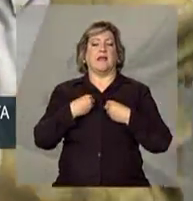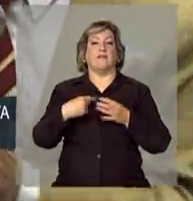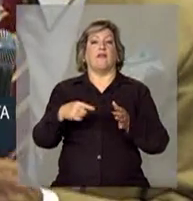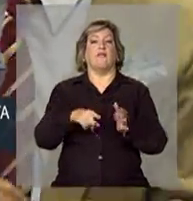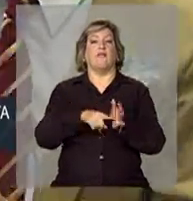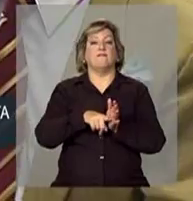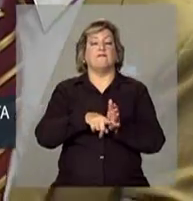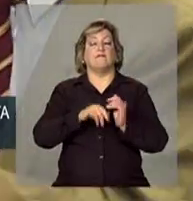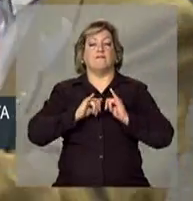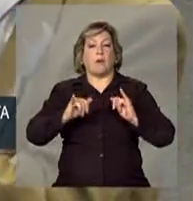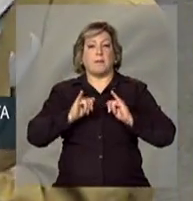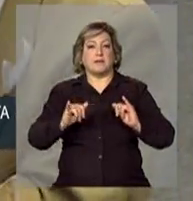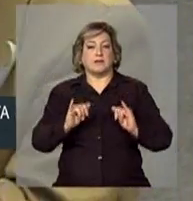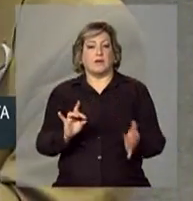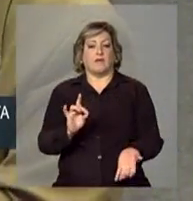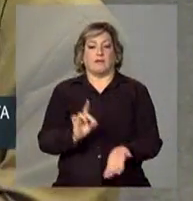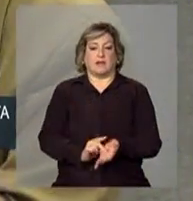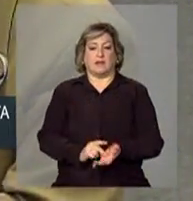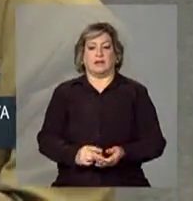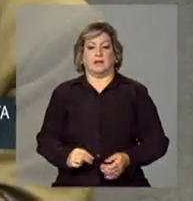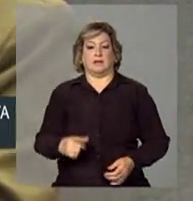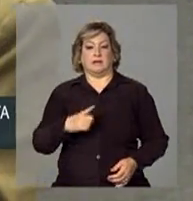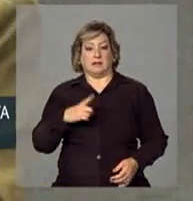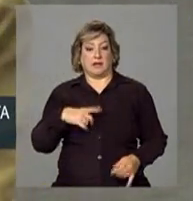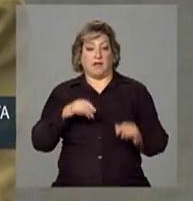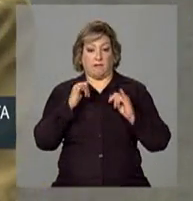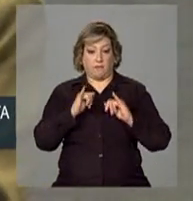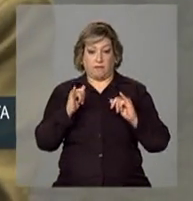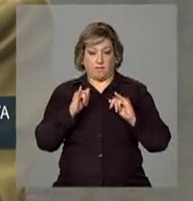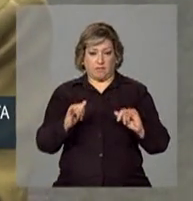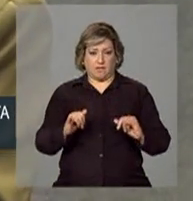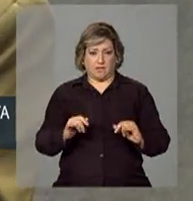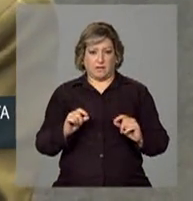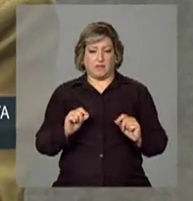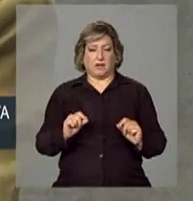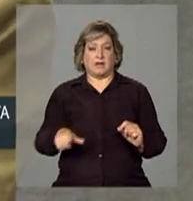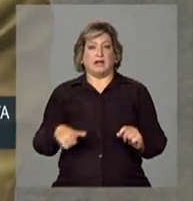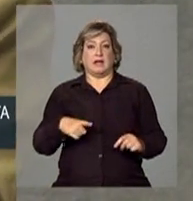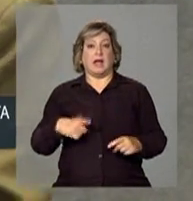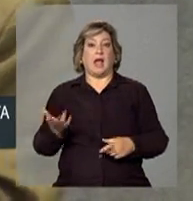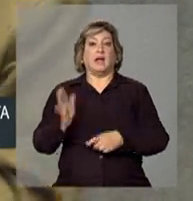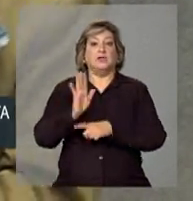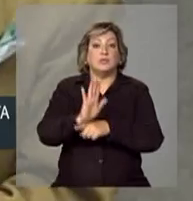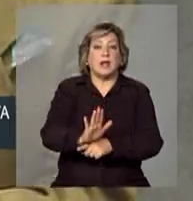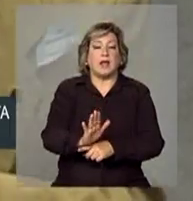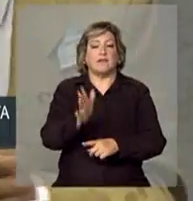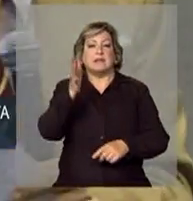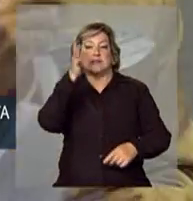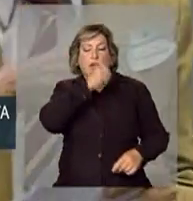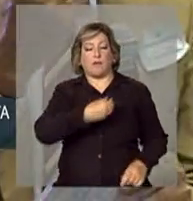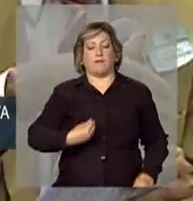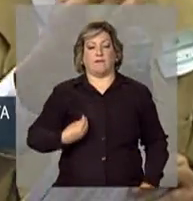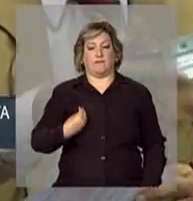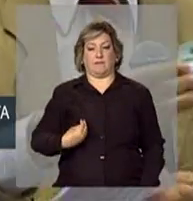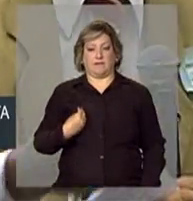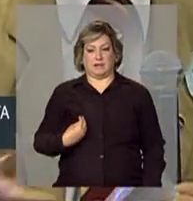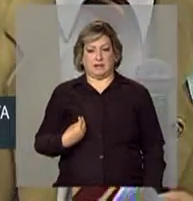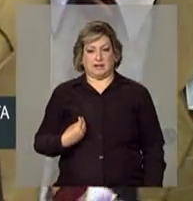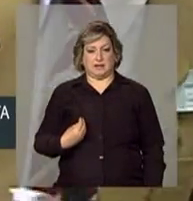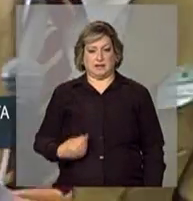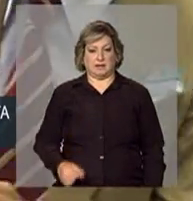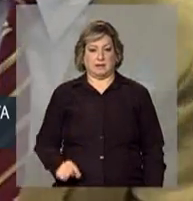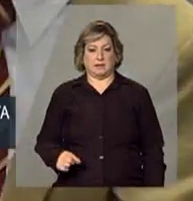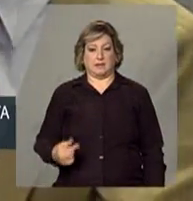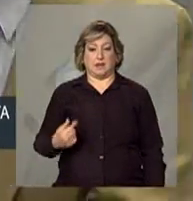verdadeiras. Eles nos davam informações que nos ajudavam a salvar vidas. Eu poderia descrever